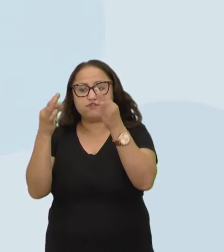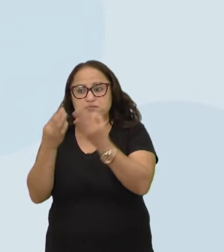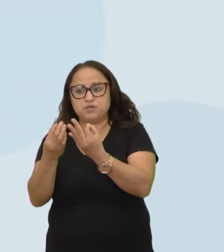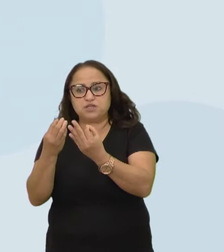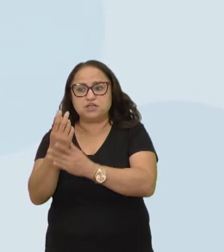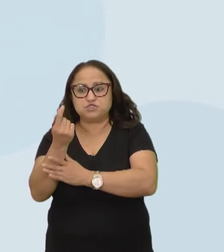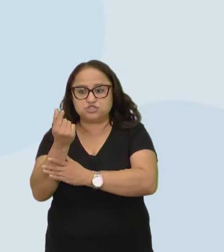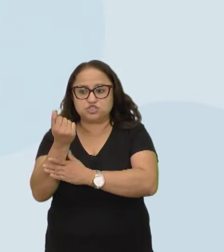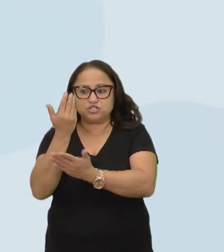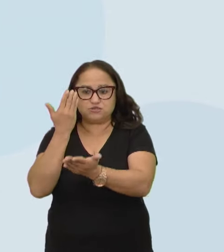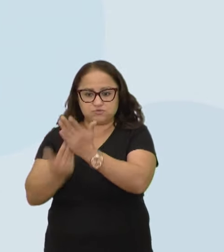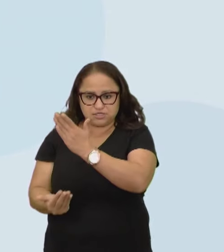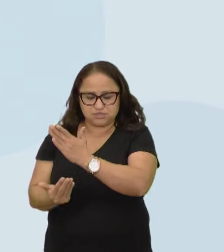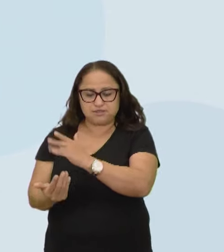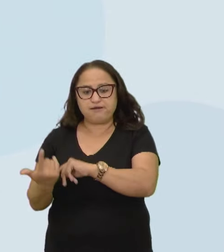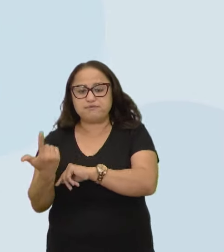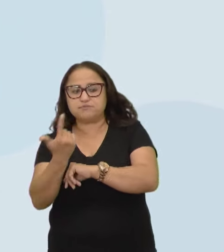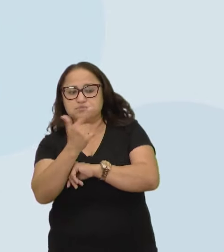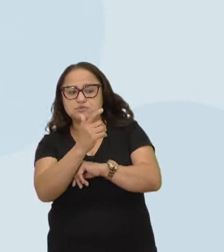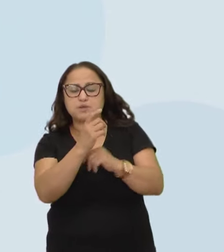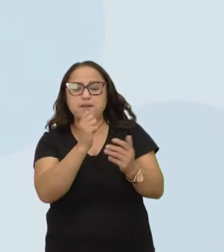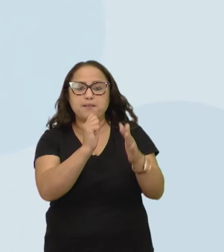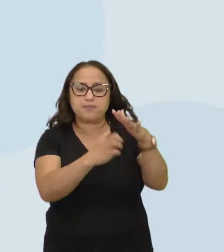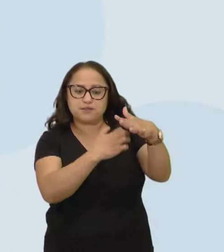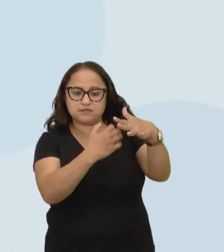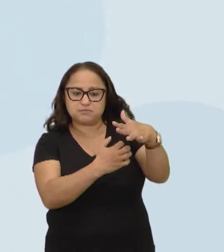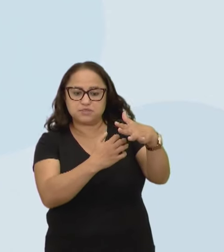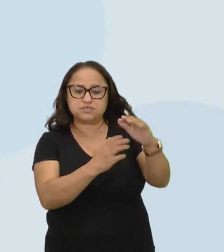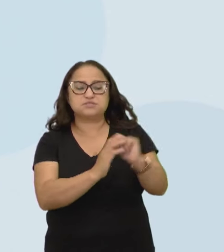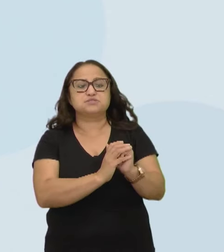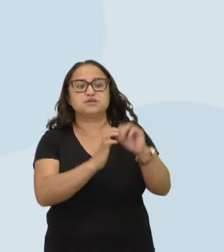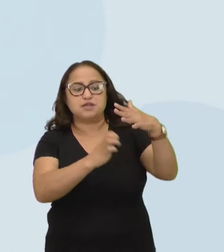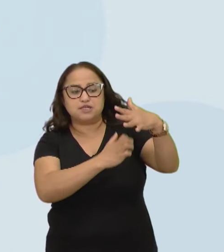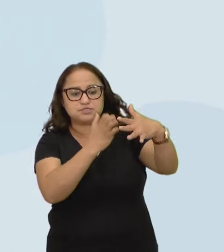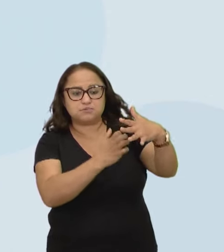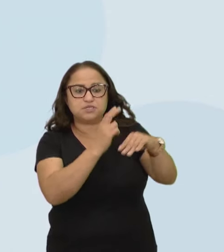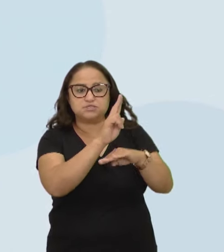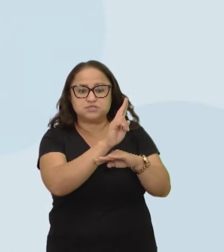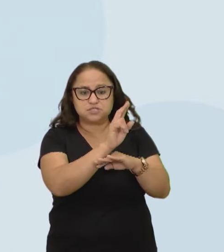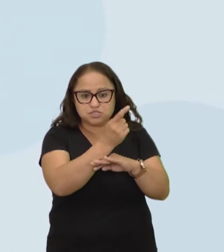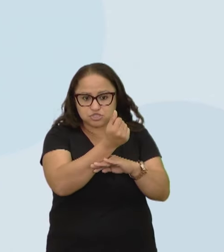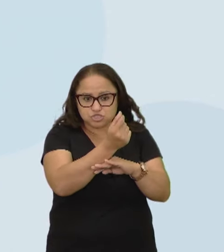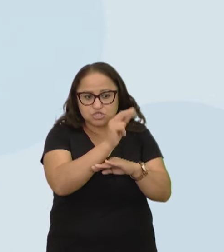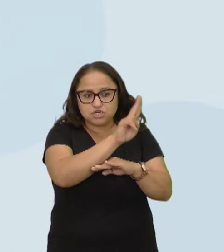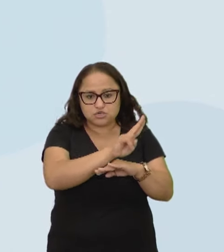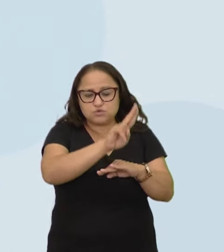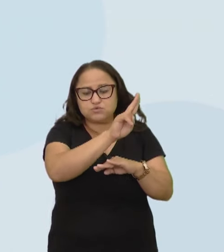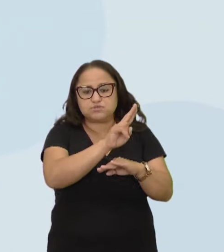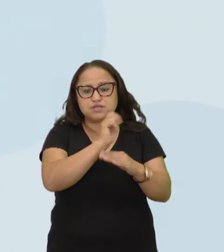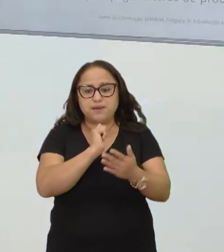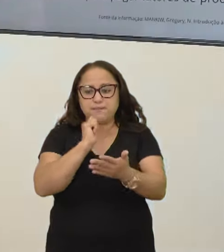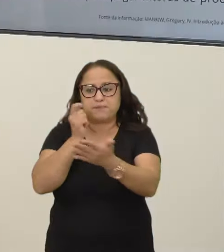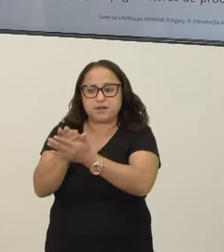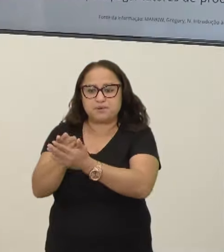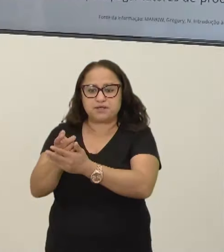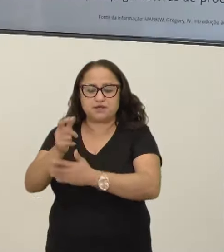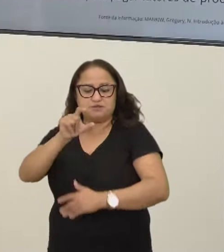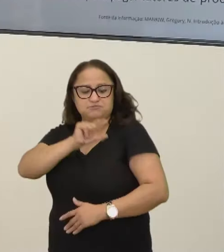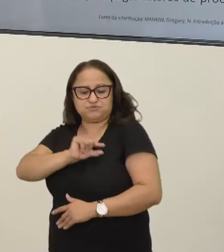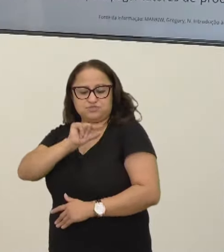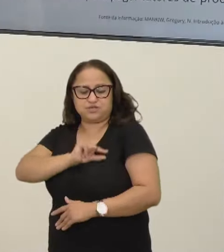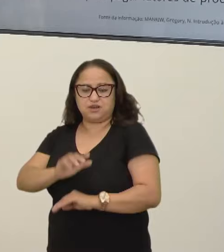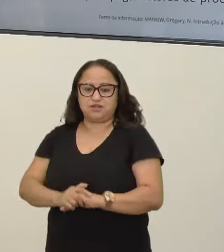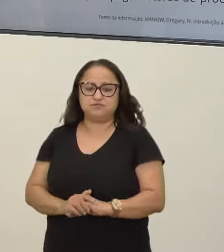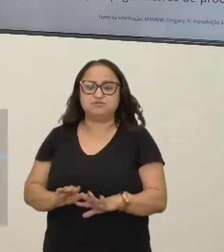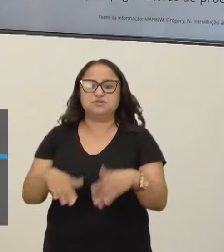serviços das empresas. E as empresas usam dinheiro para pagar fatores de produção. O exemplo aí, o salário. Então foi aquilo que a gente